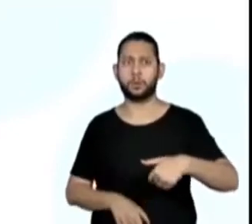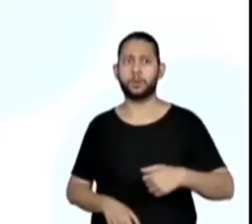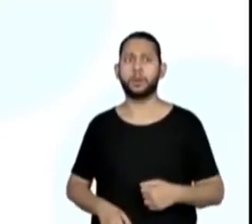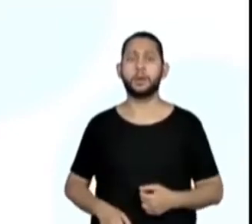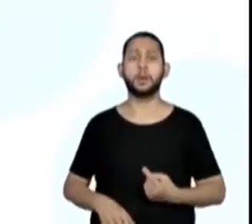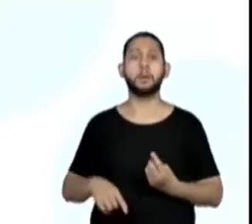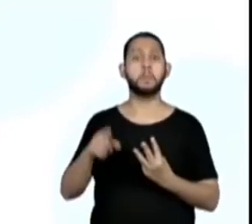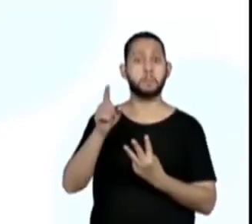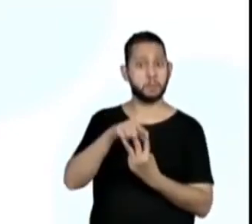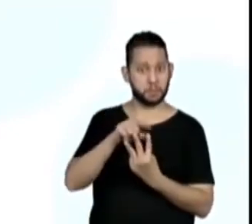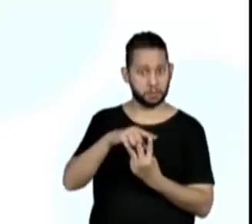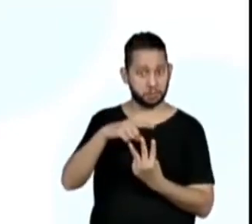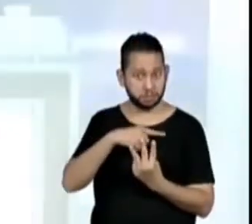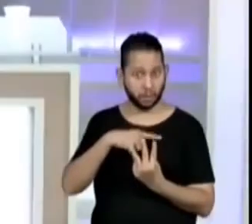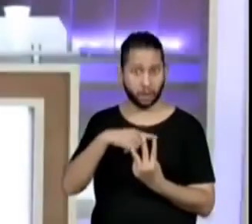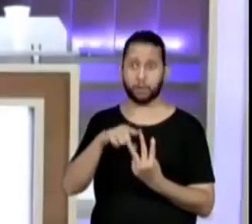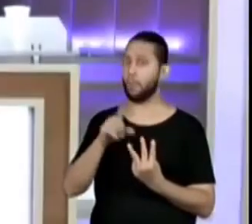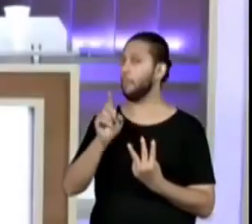Opa!